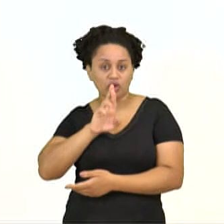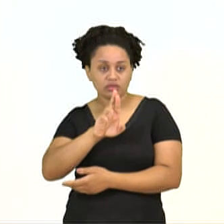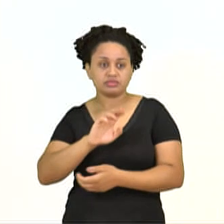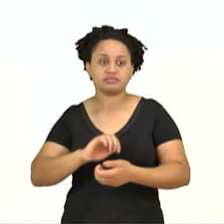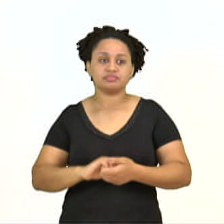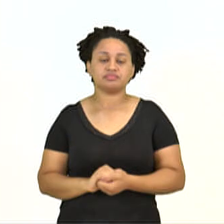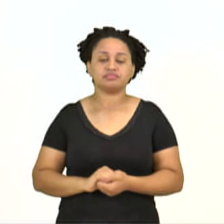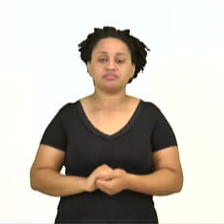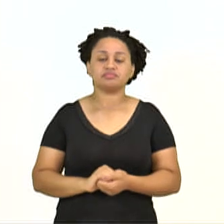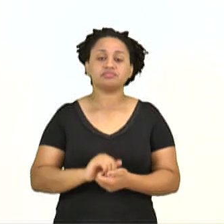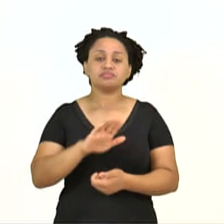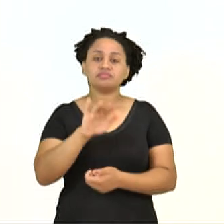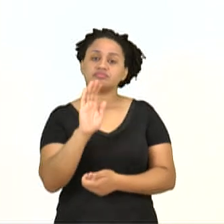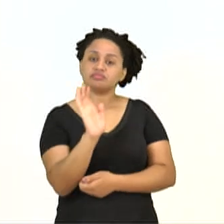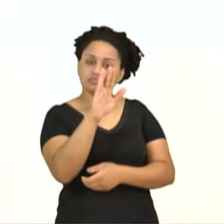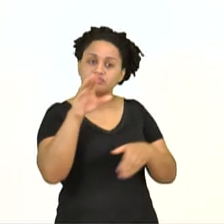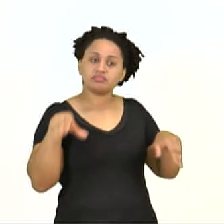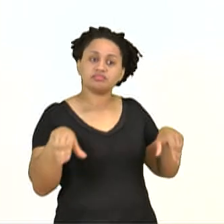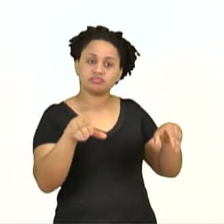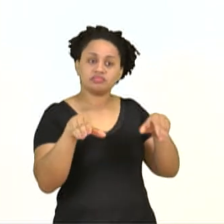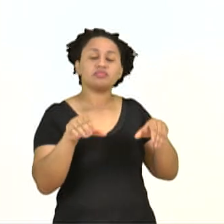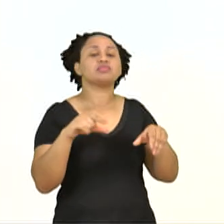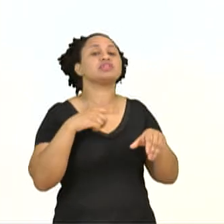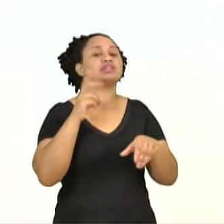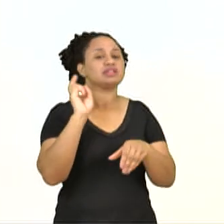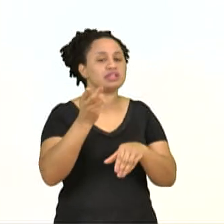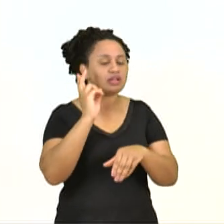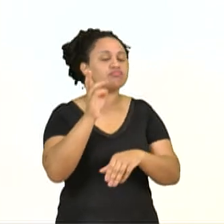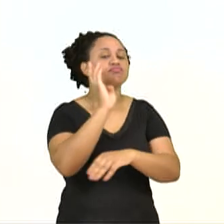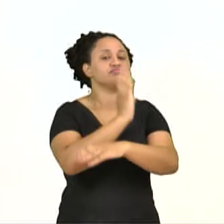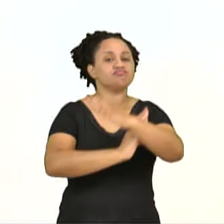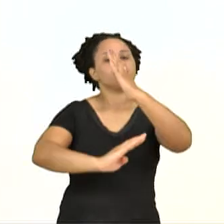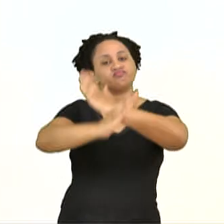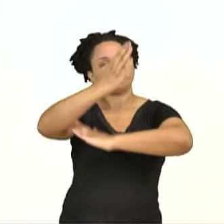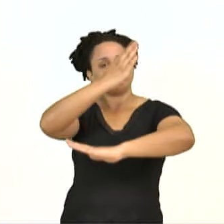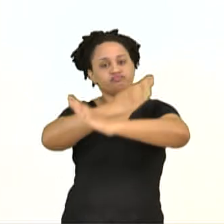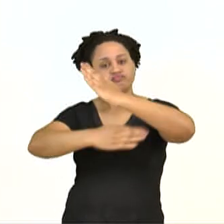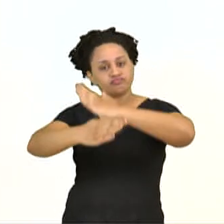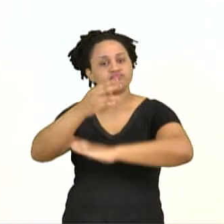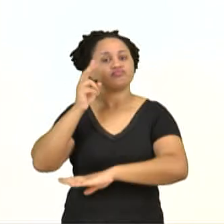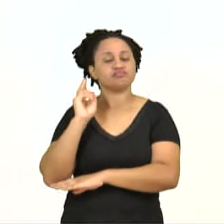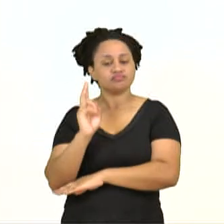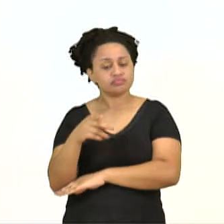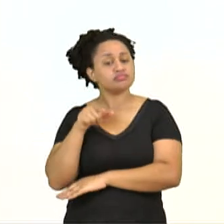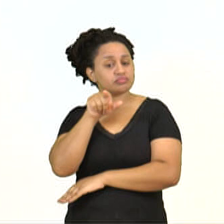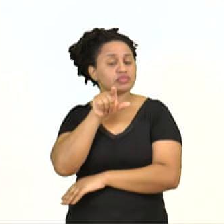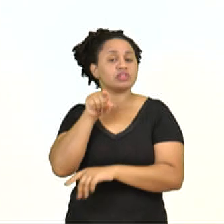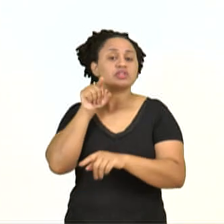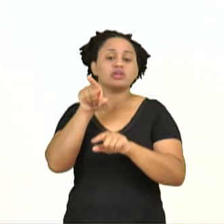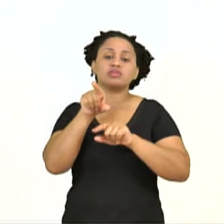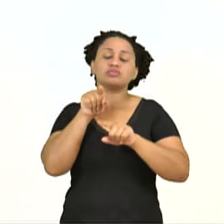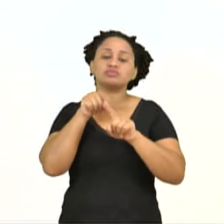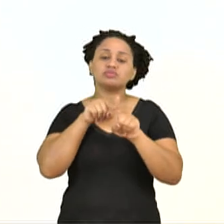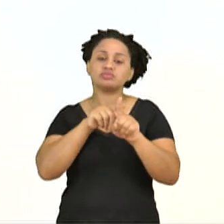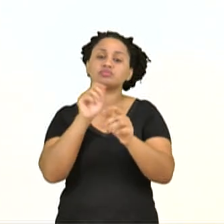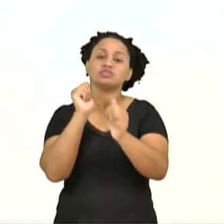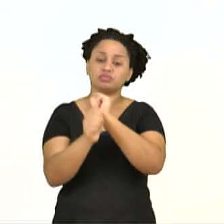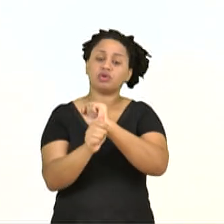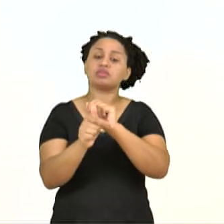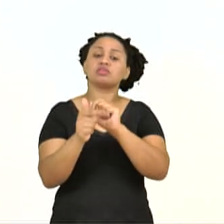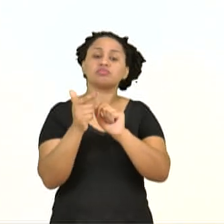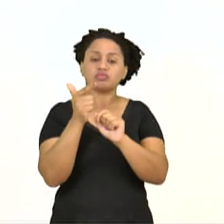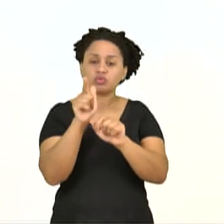O basquetebol em cadeira de rodas esteve presente em todas as edições dos Jogos Paralímpicos e é considerado um excelente modo de inclusão